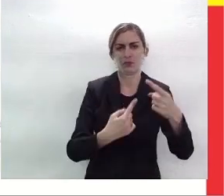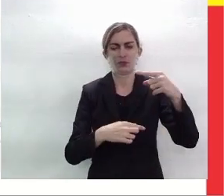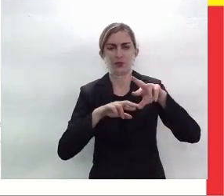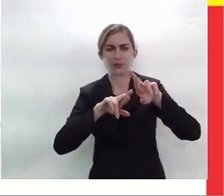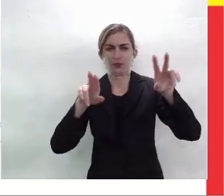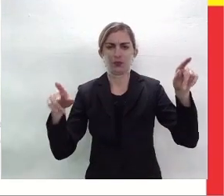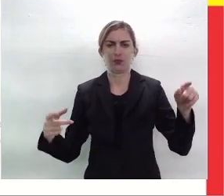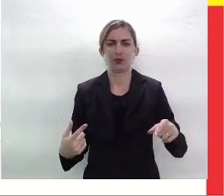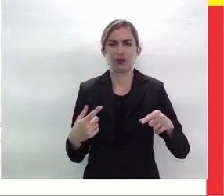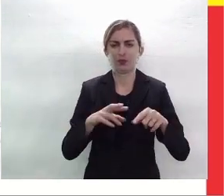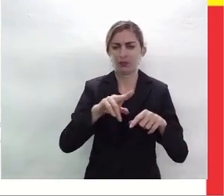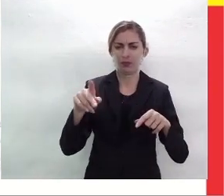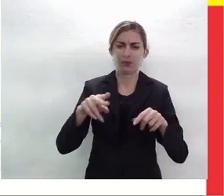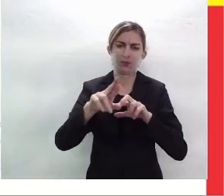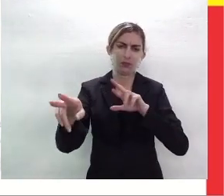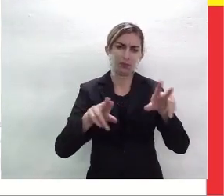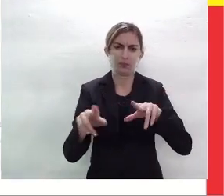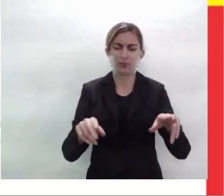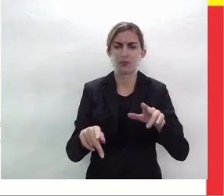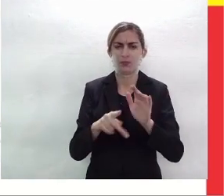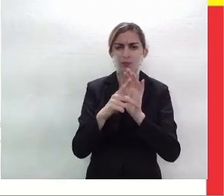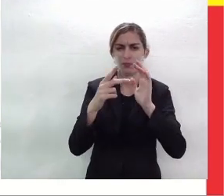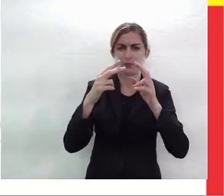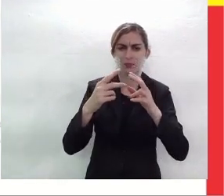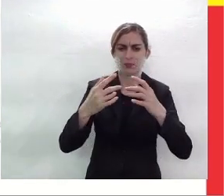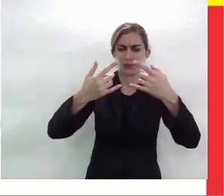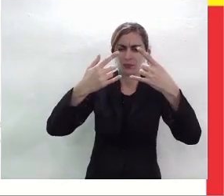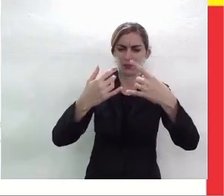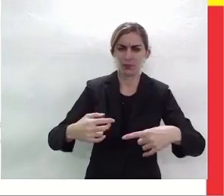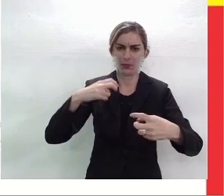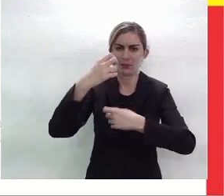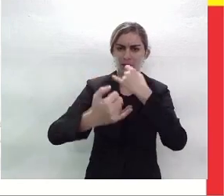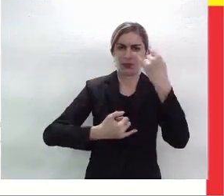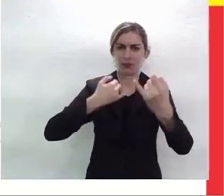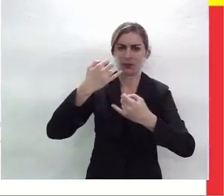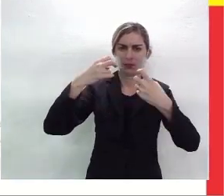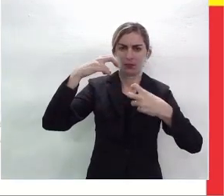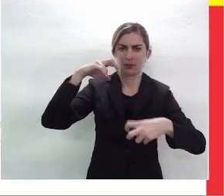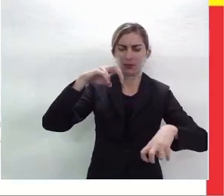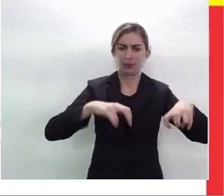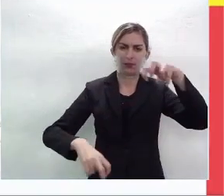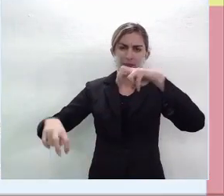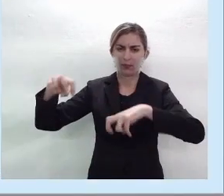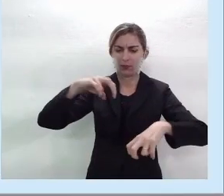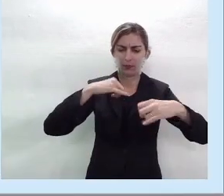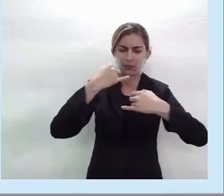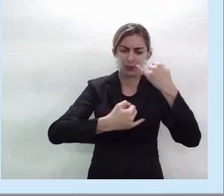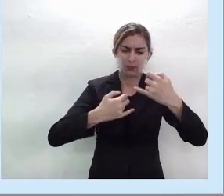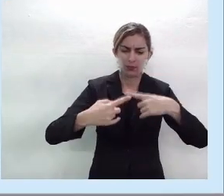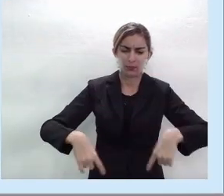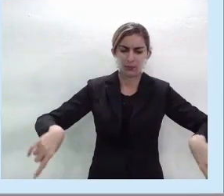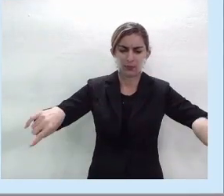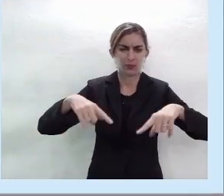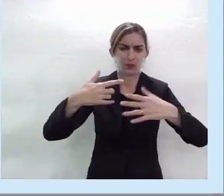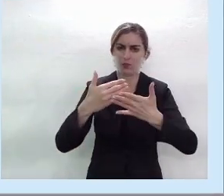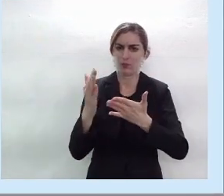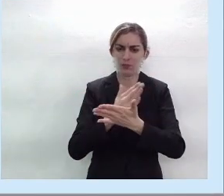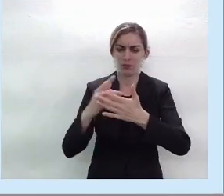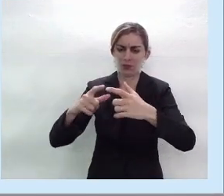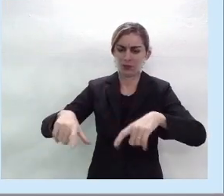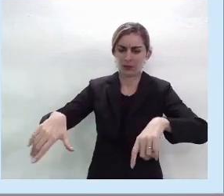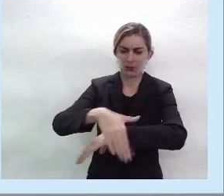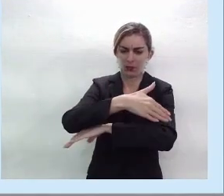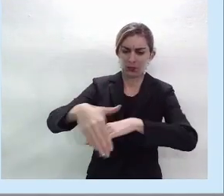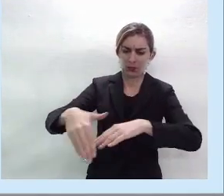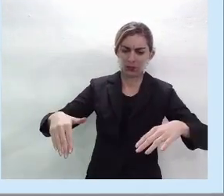também tem aí os apetrechos diferentes, e um parque específico é criado para isso, ou a pessoa pode transformar